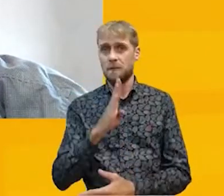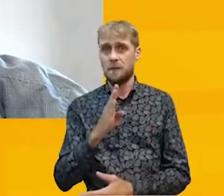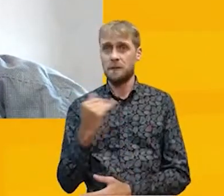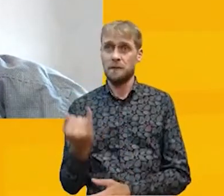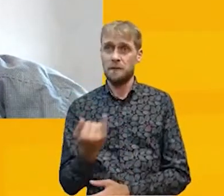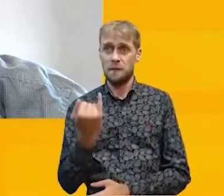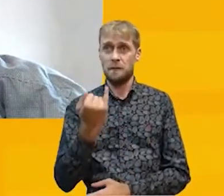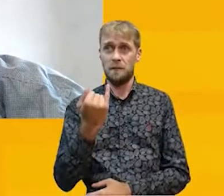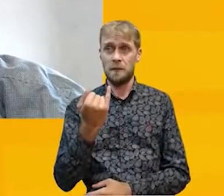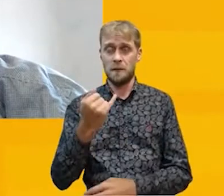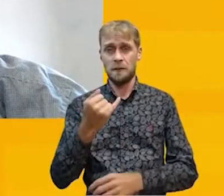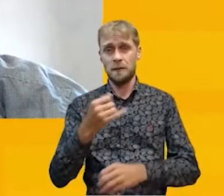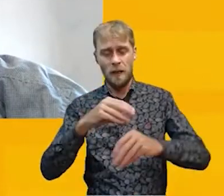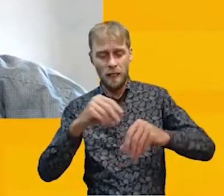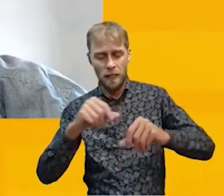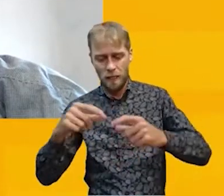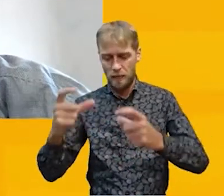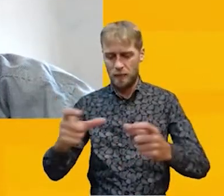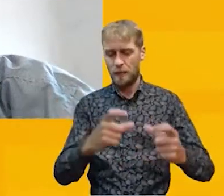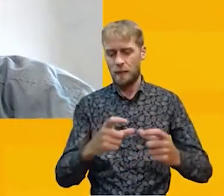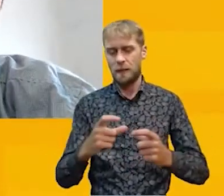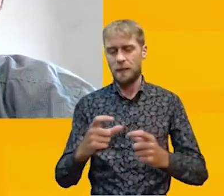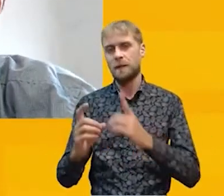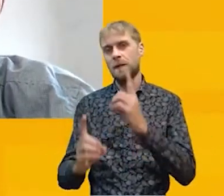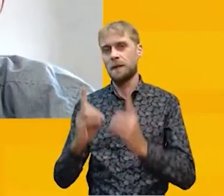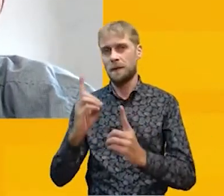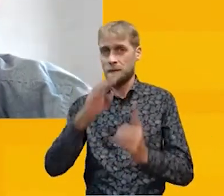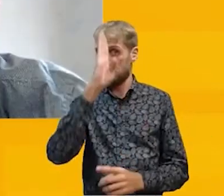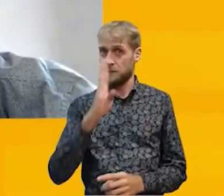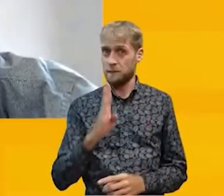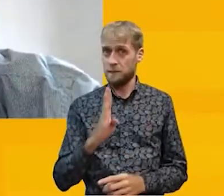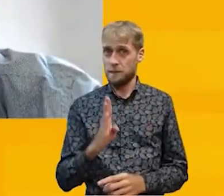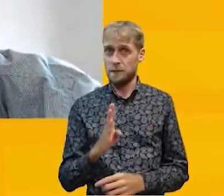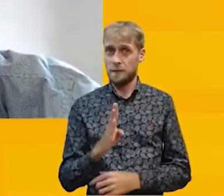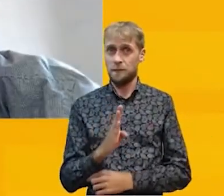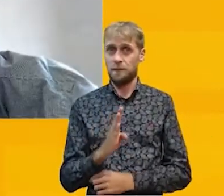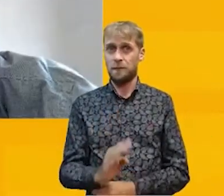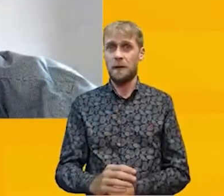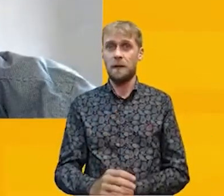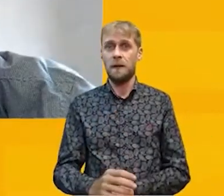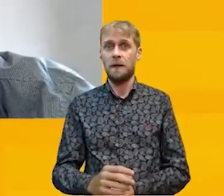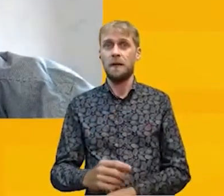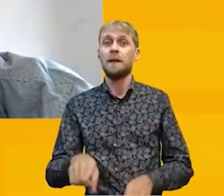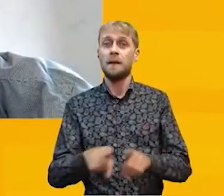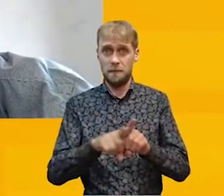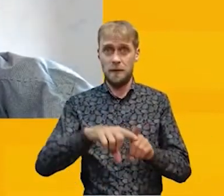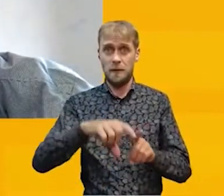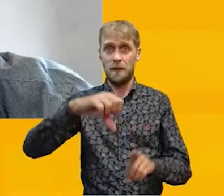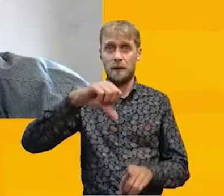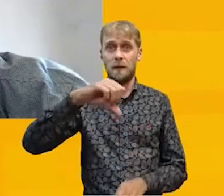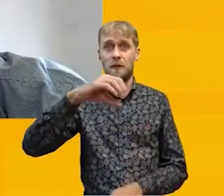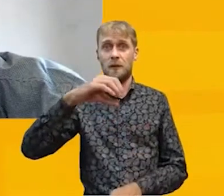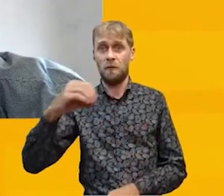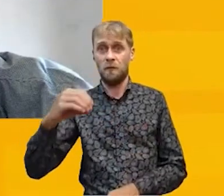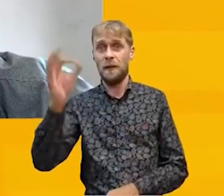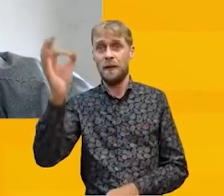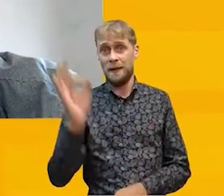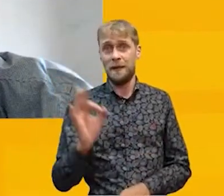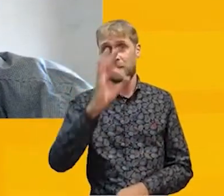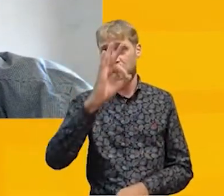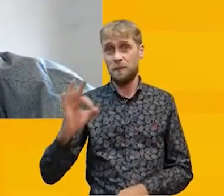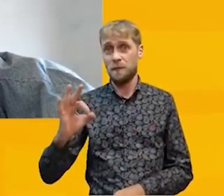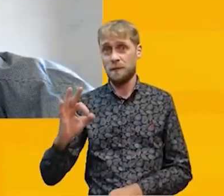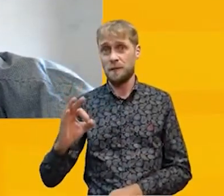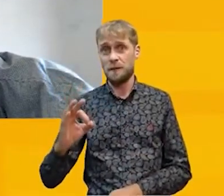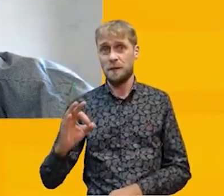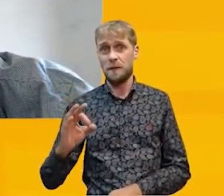território dentro da produção nacional. Como a Bahia, nós também temos 90% da nossa produção de grãos